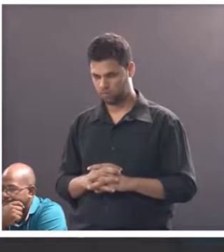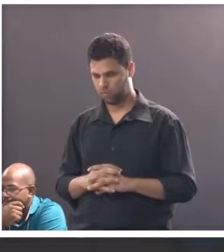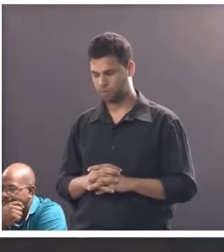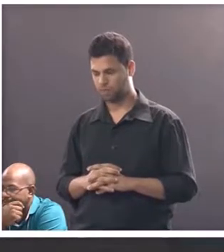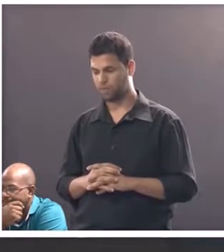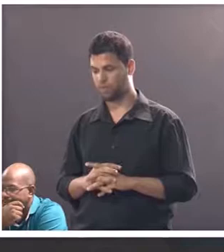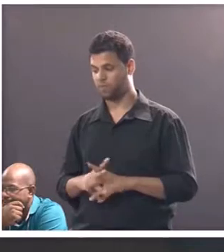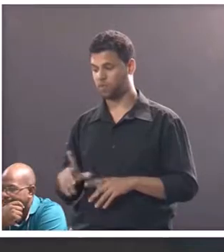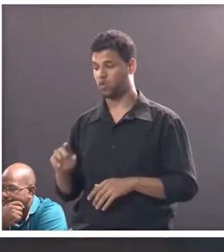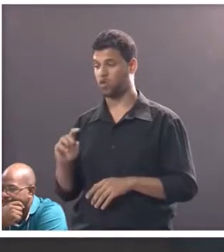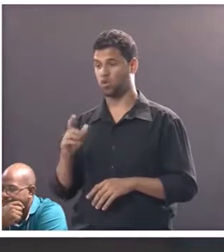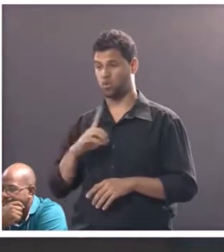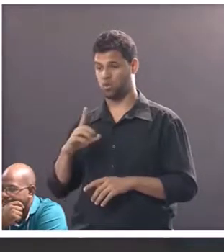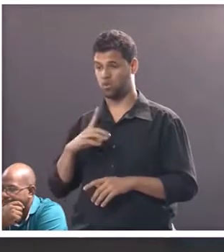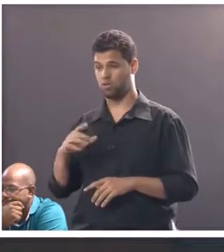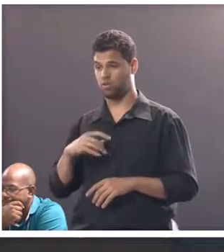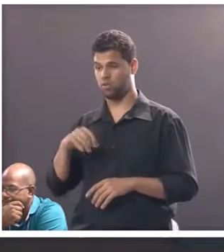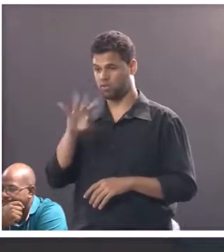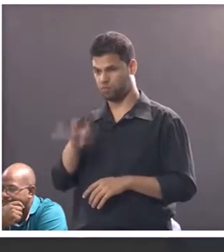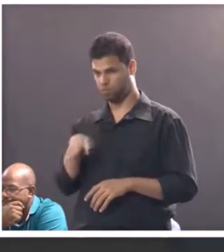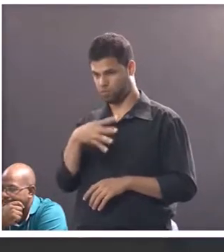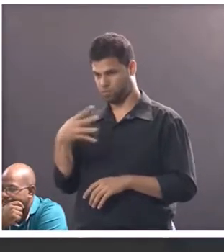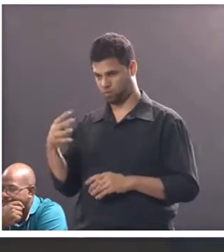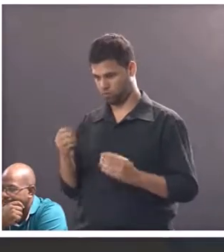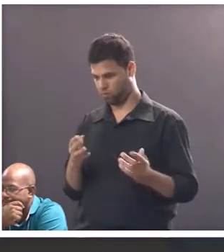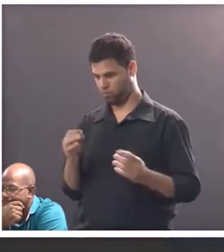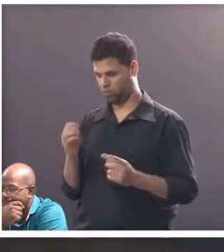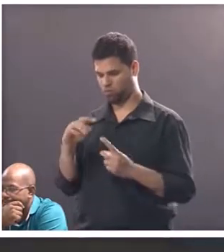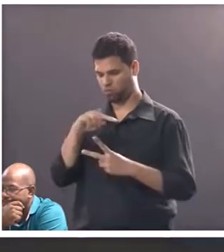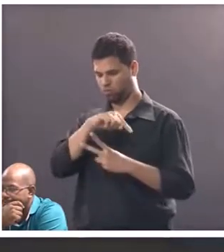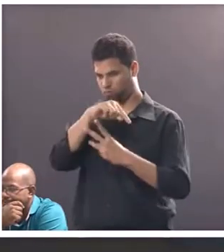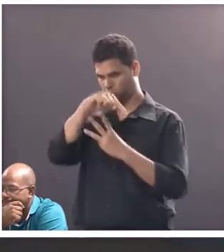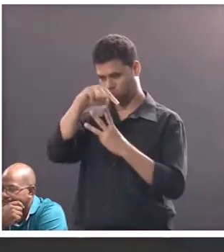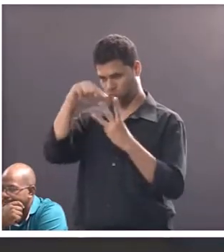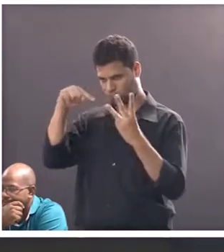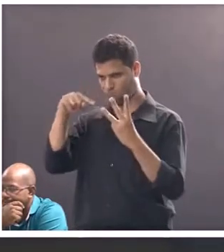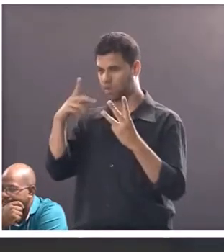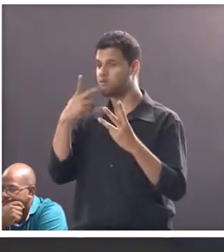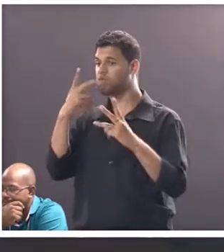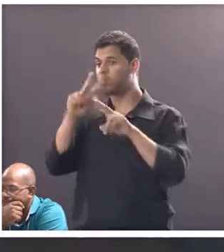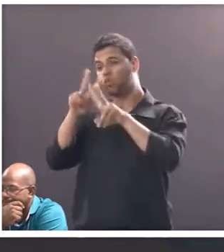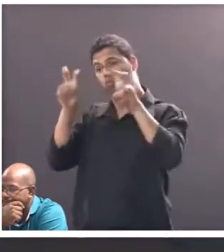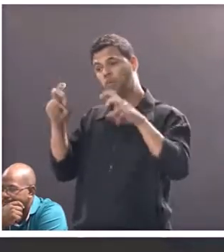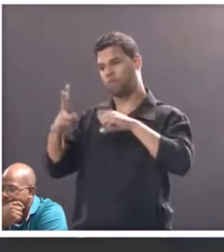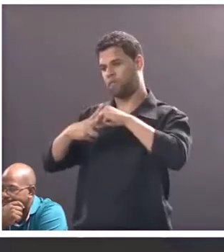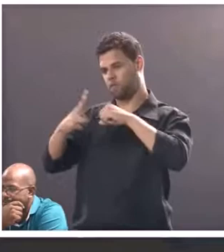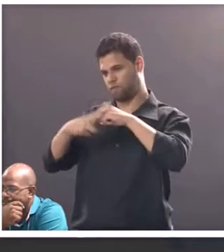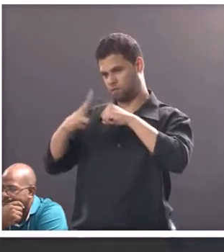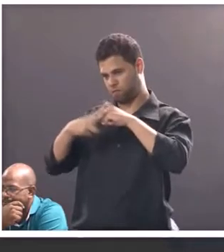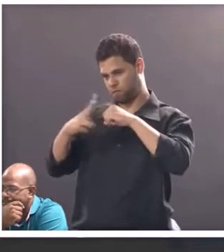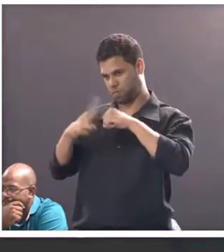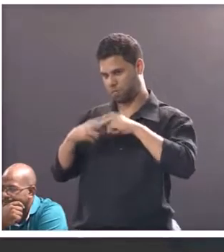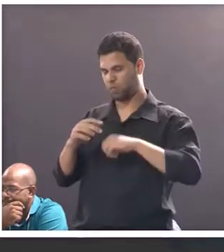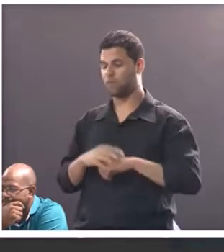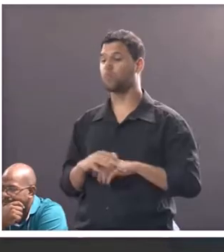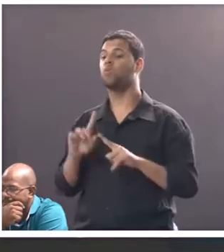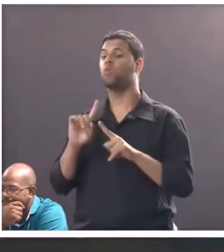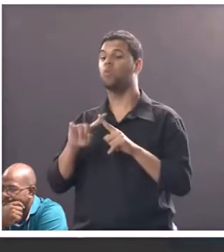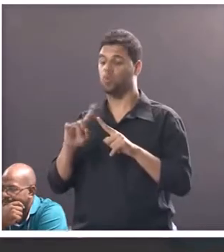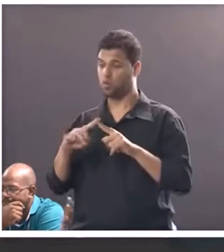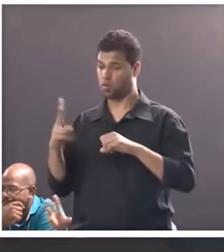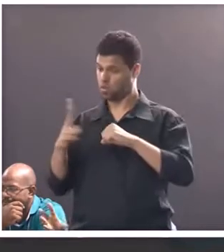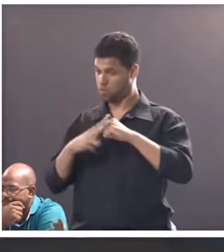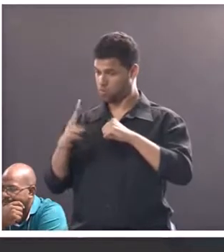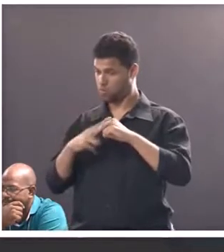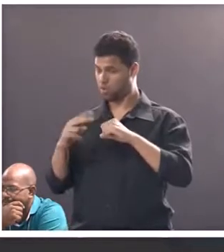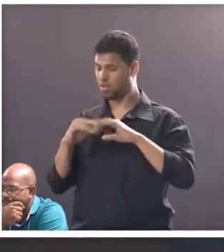Nós temos esse quadro, não vou me estender, mas só para a gente falar um pouquinho do verbo. Que o verbo, em